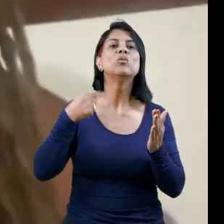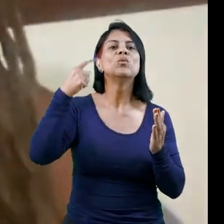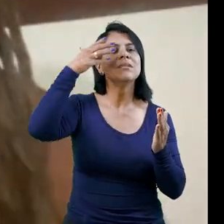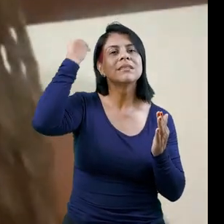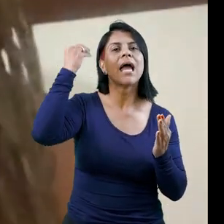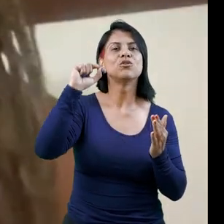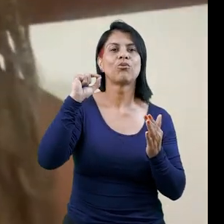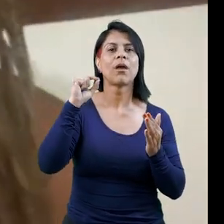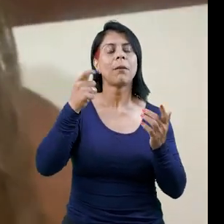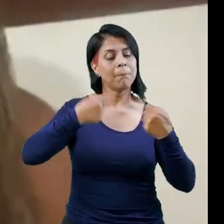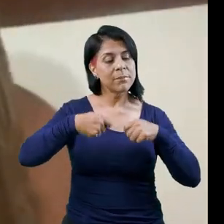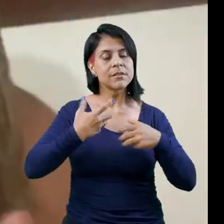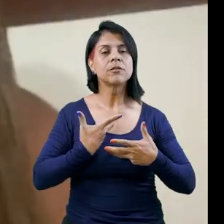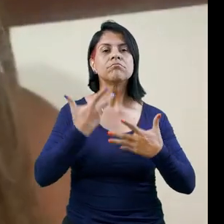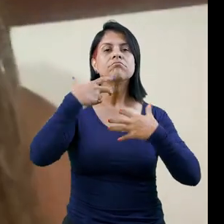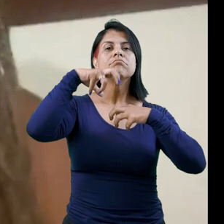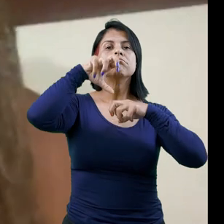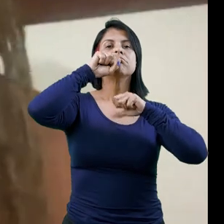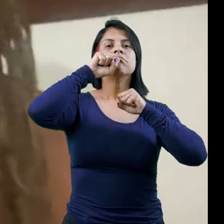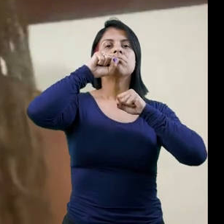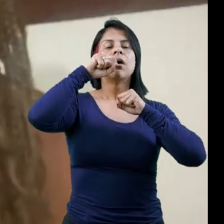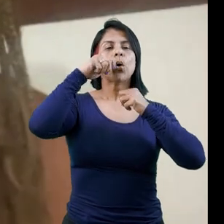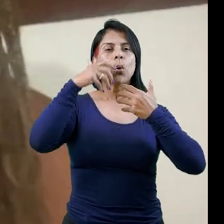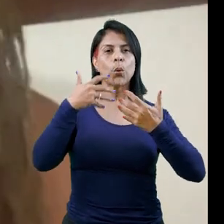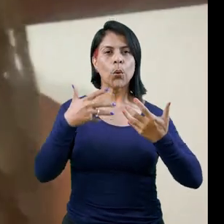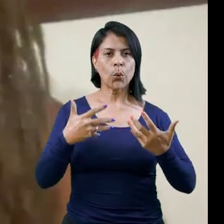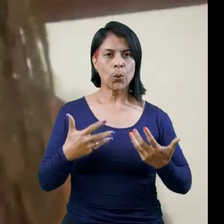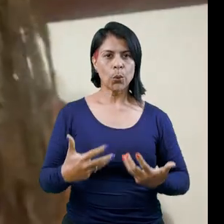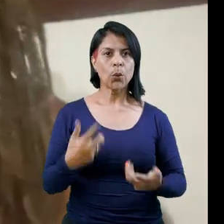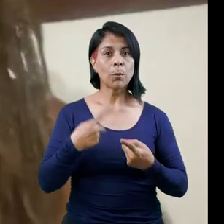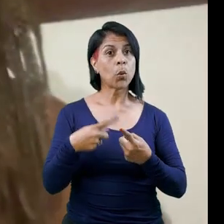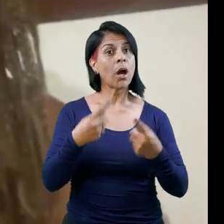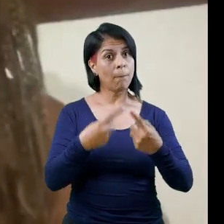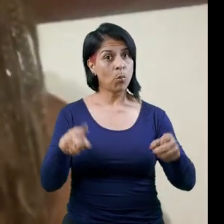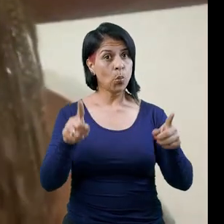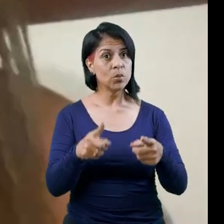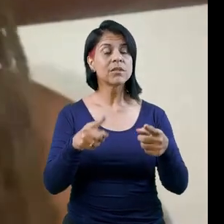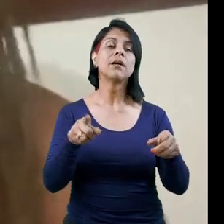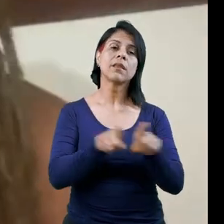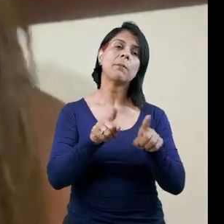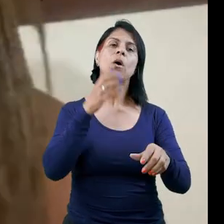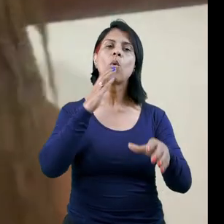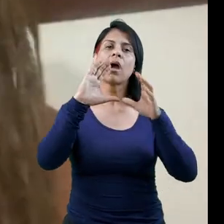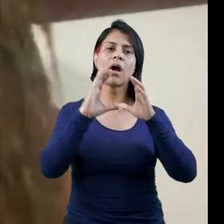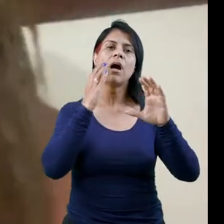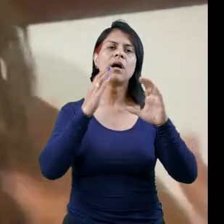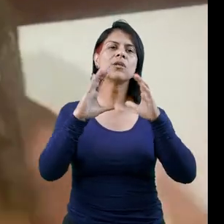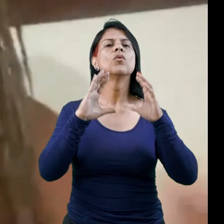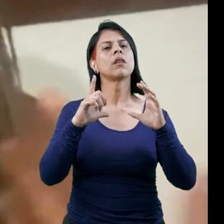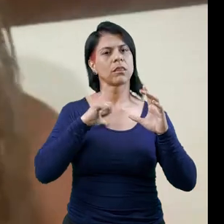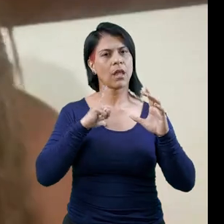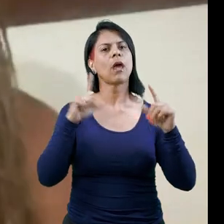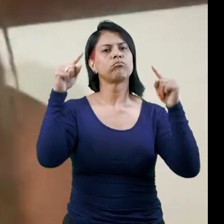gente respira e de que a música, o canto, tem tudo a ver com a respiração. Eu cantava, eu gritava,